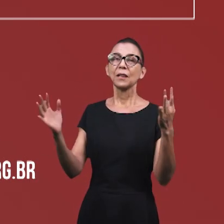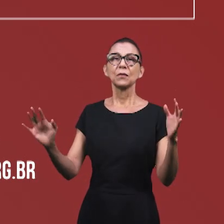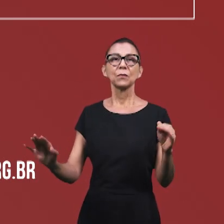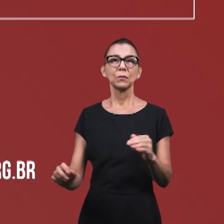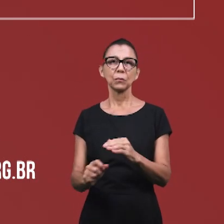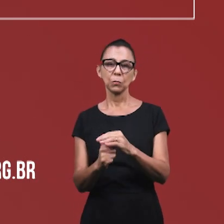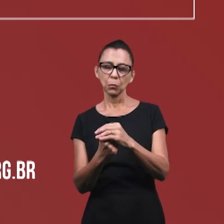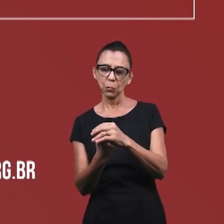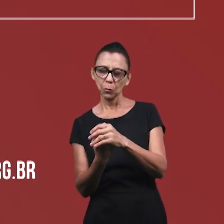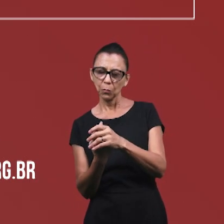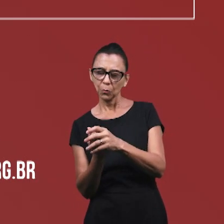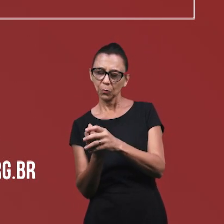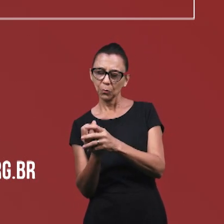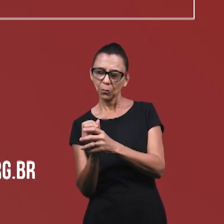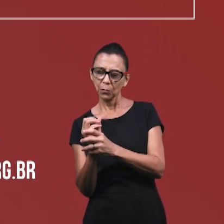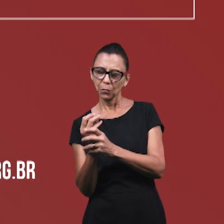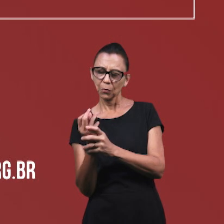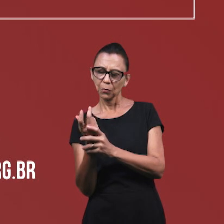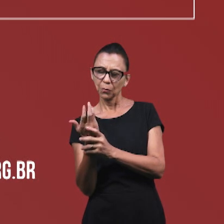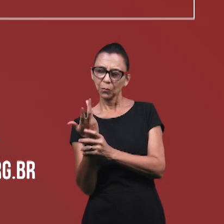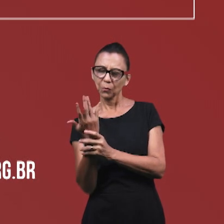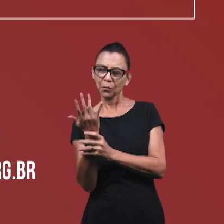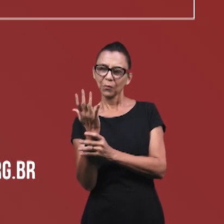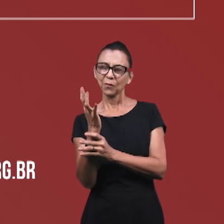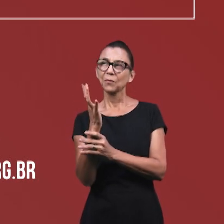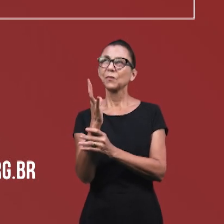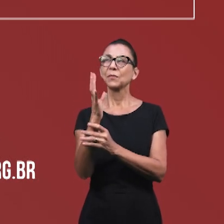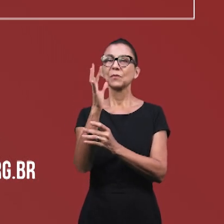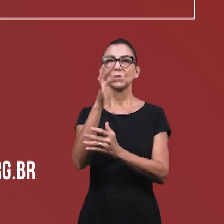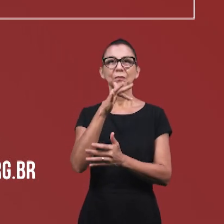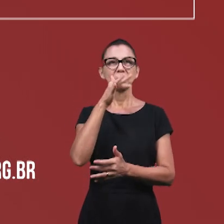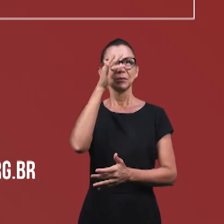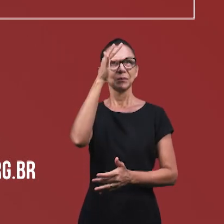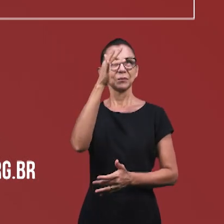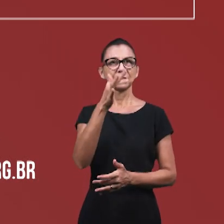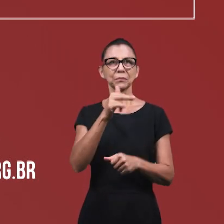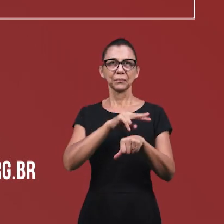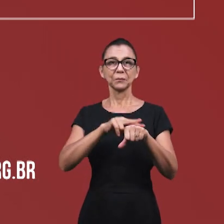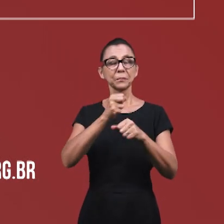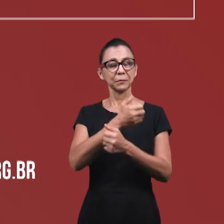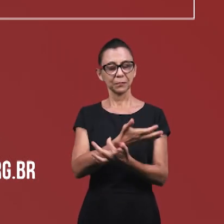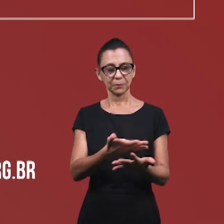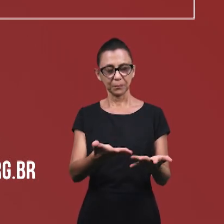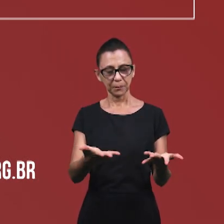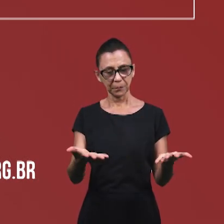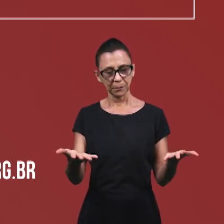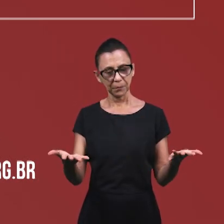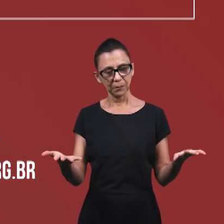Como uma flor pequena em teu